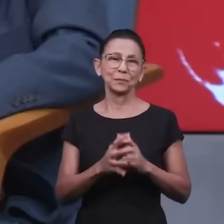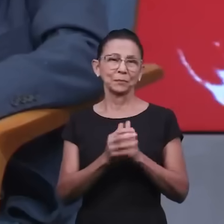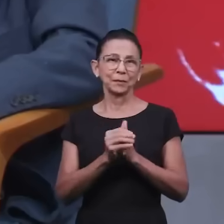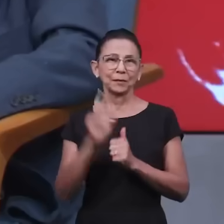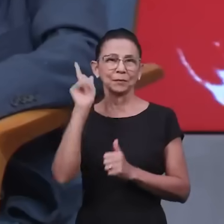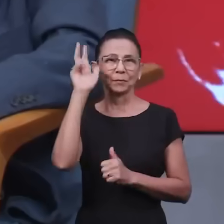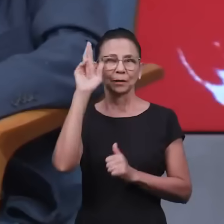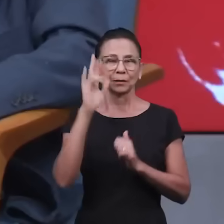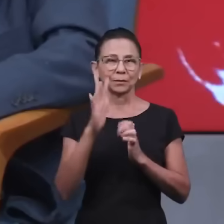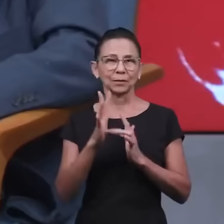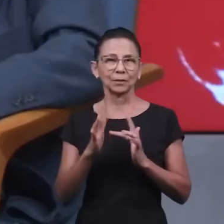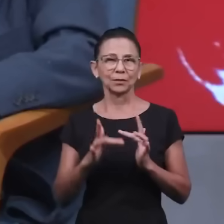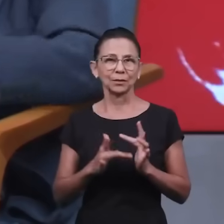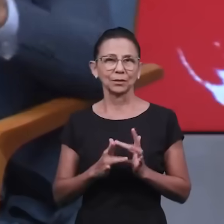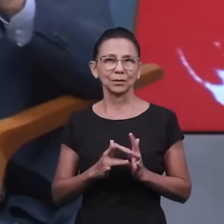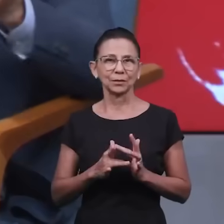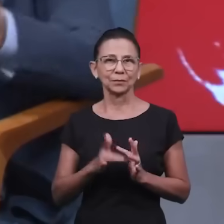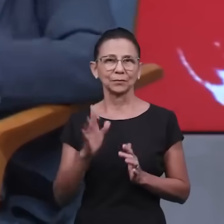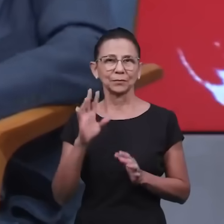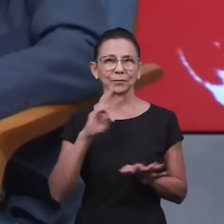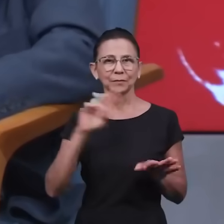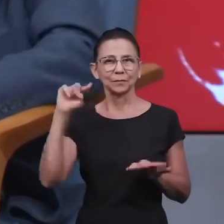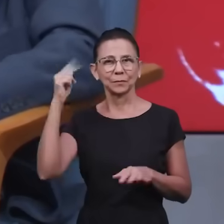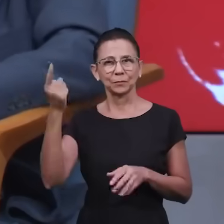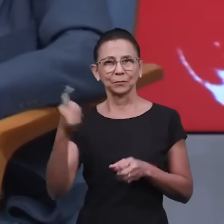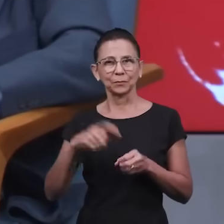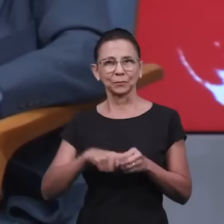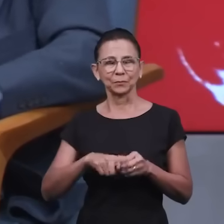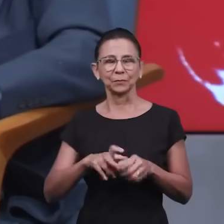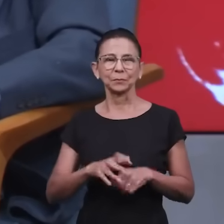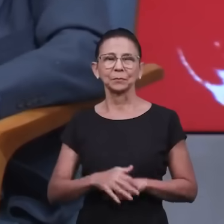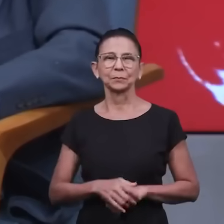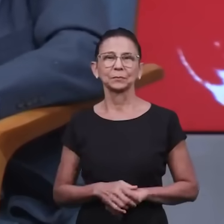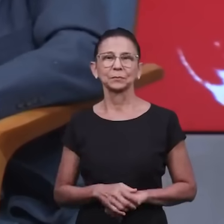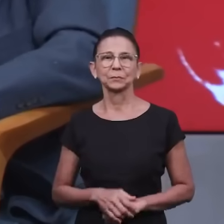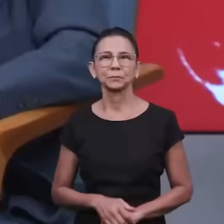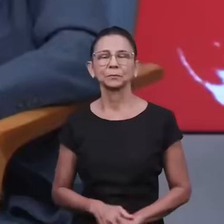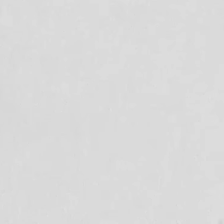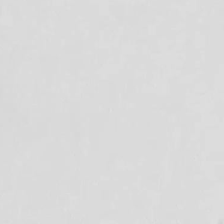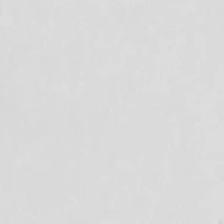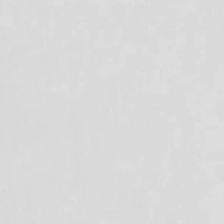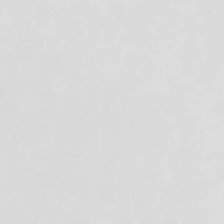vistas aqui. Amém? A paz do Senhor. Até a próxima semana.